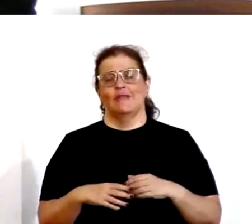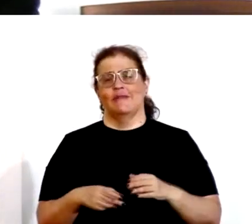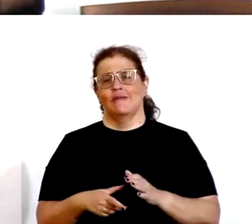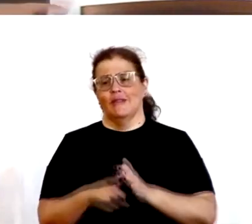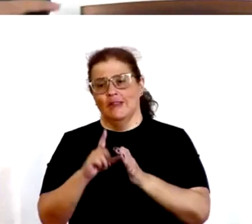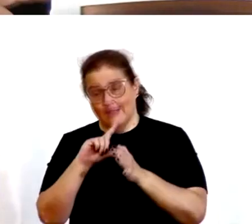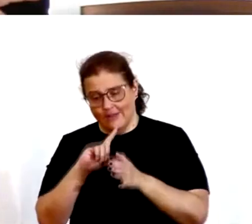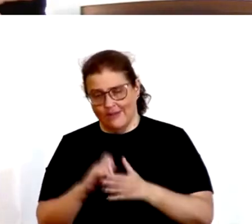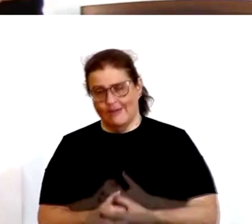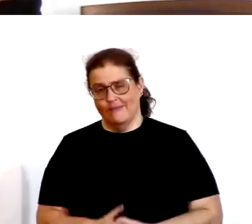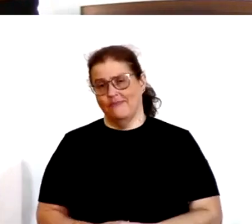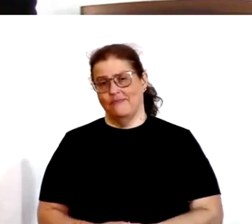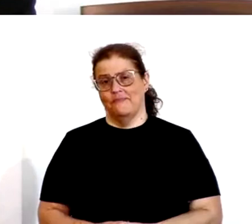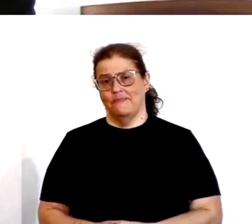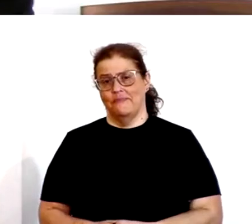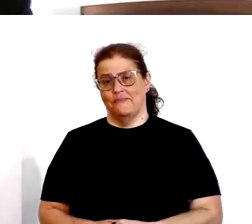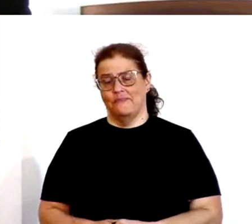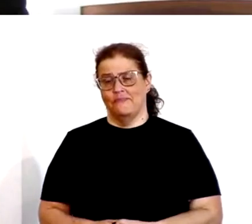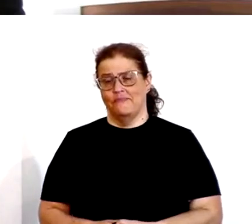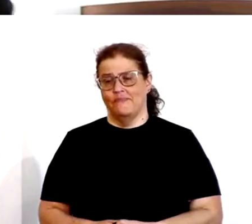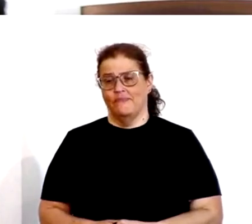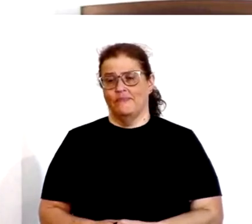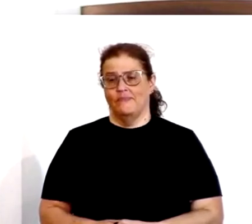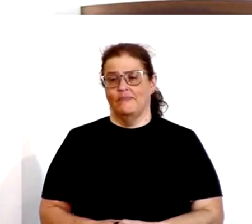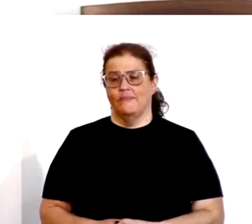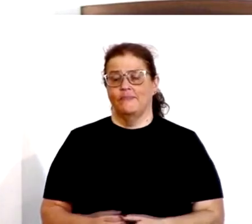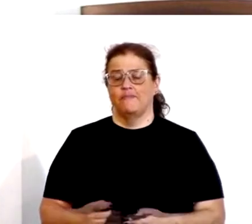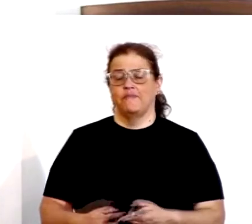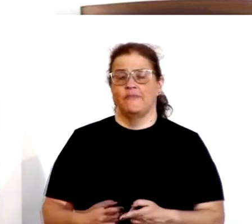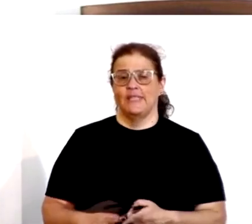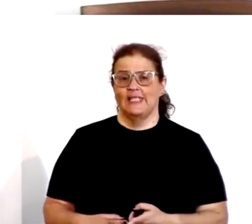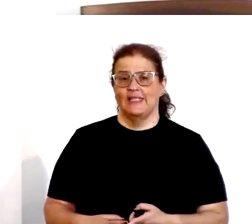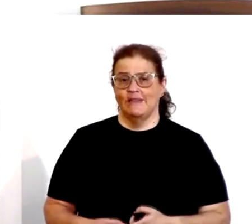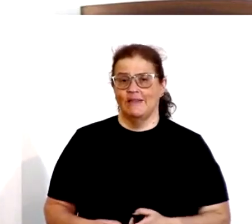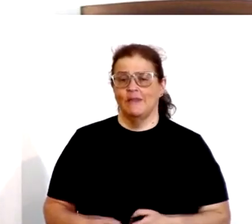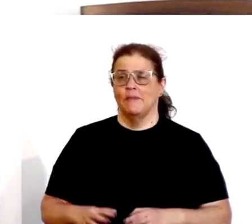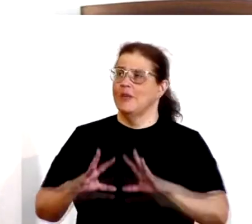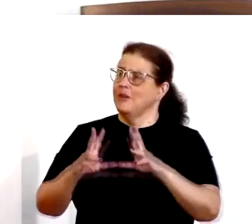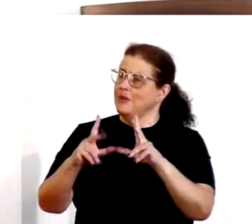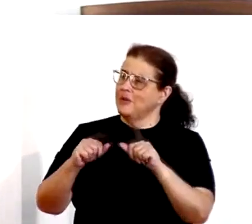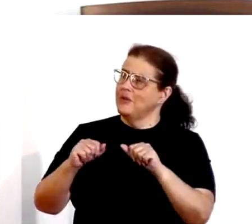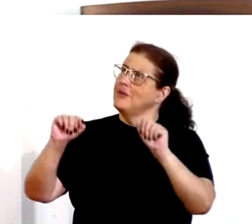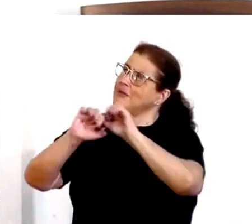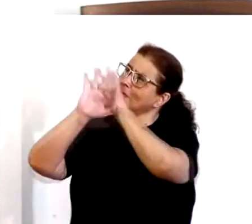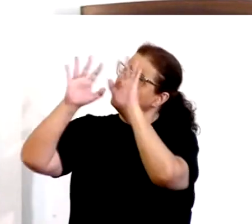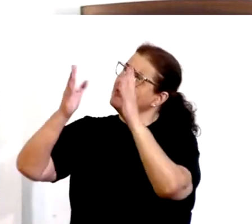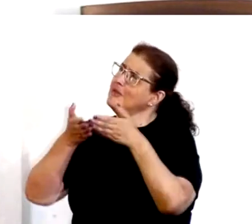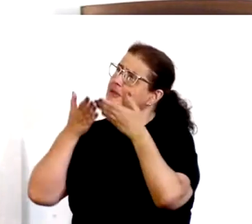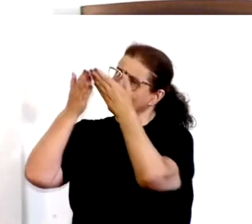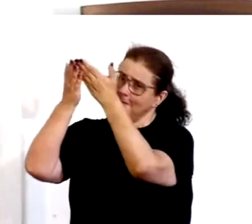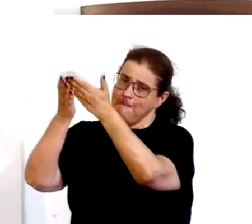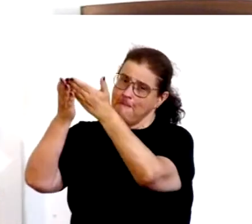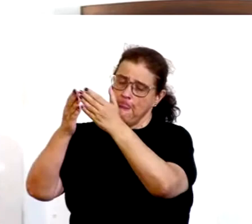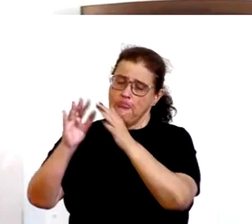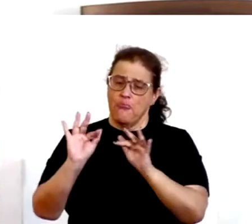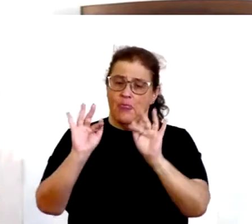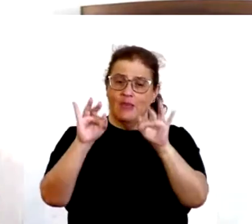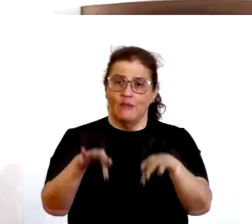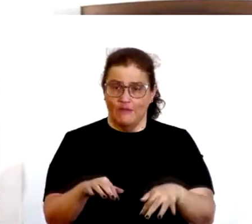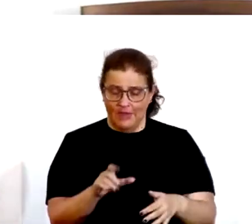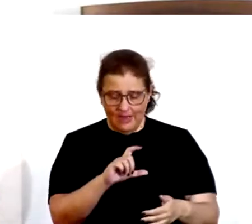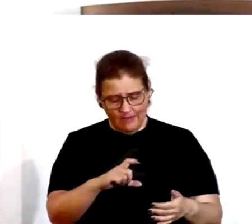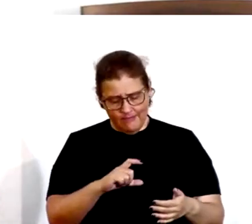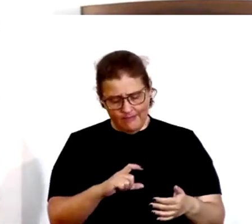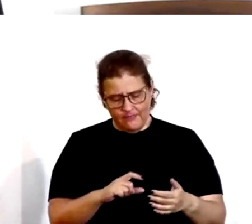pecadores escolhidos para o destino no Senhor. E ele termina também esse